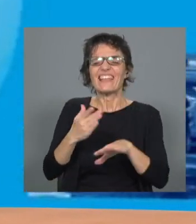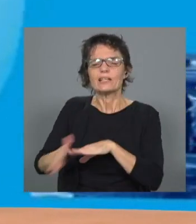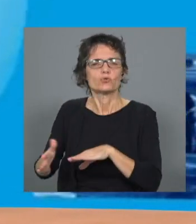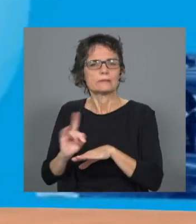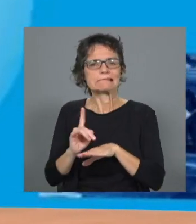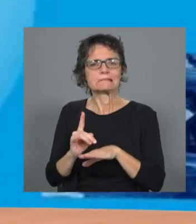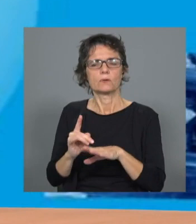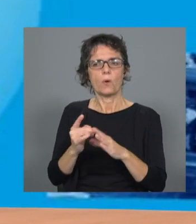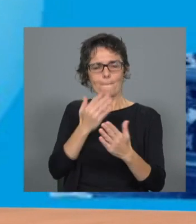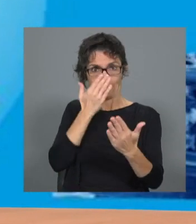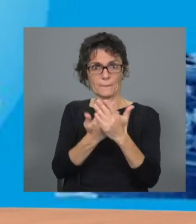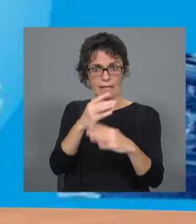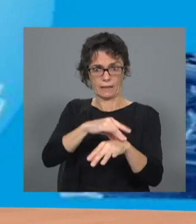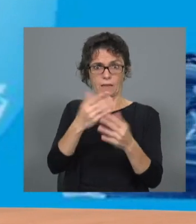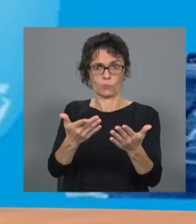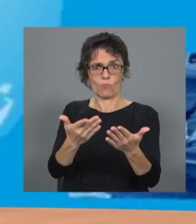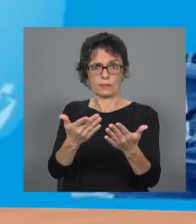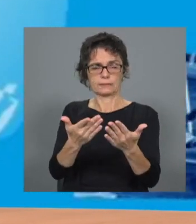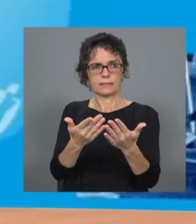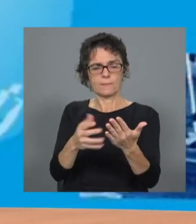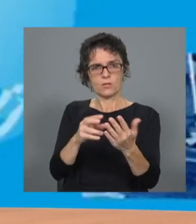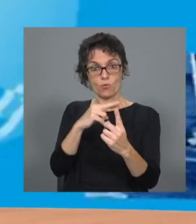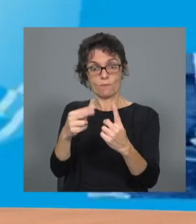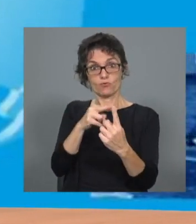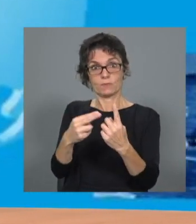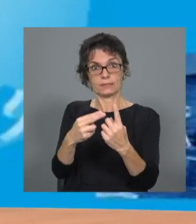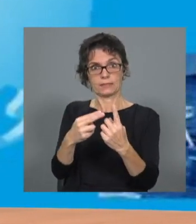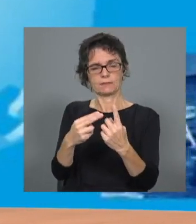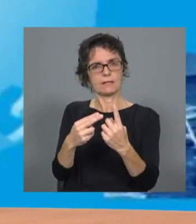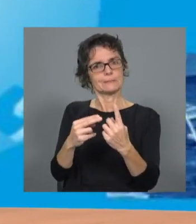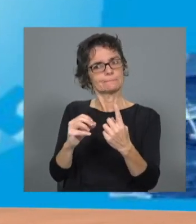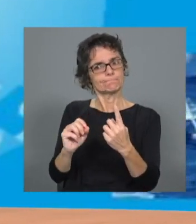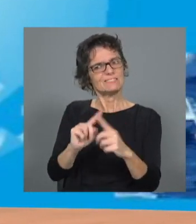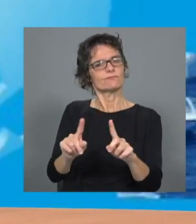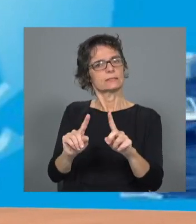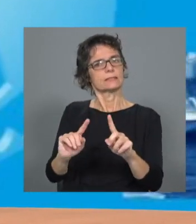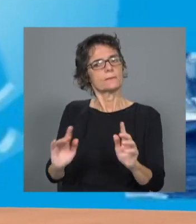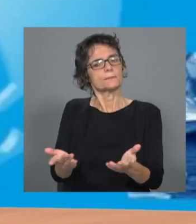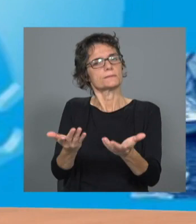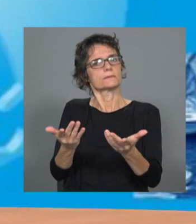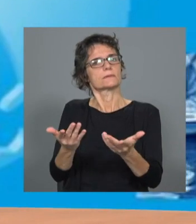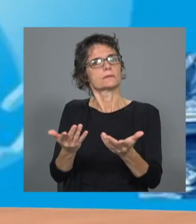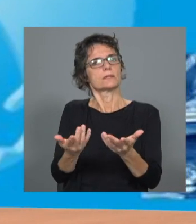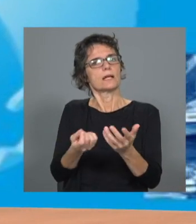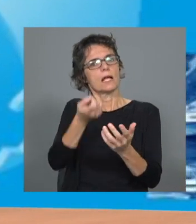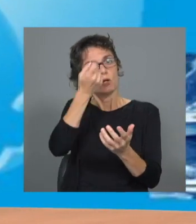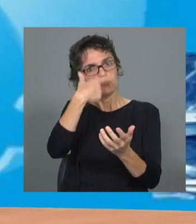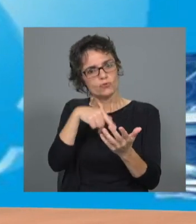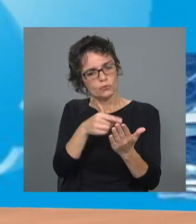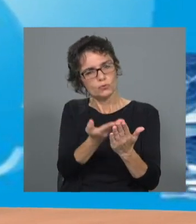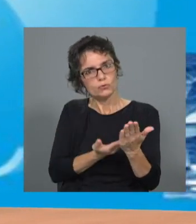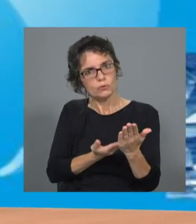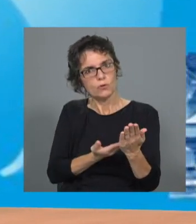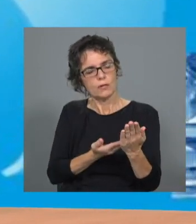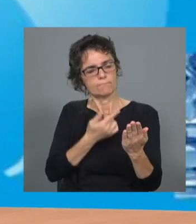do estigma de uma forma um bocadinho mais ligeira e com aqueles contos percebemos que aquelas